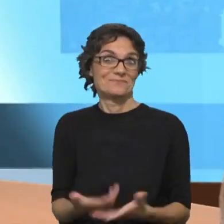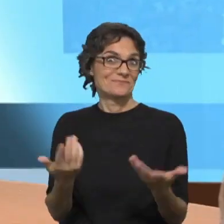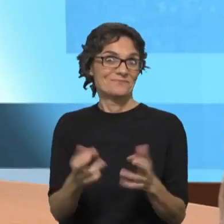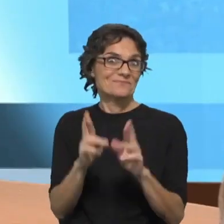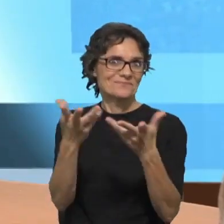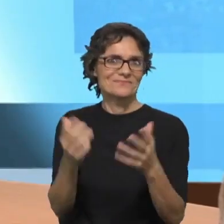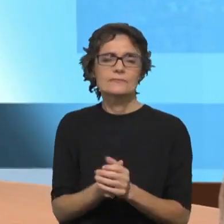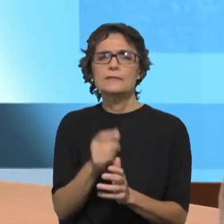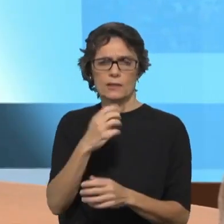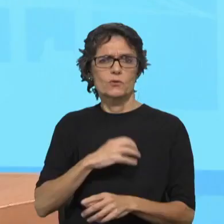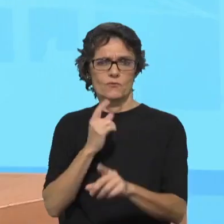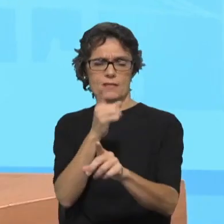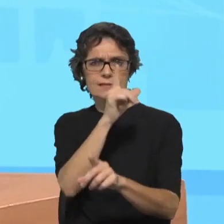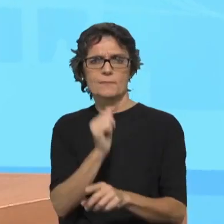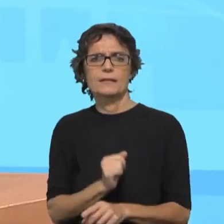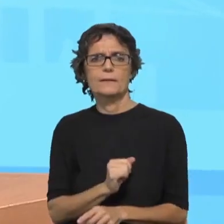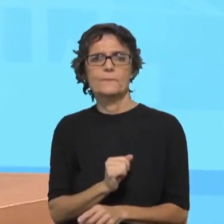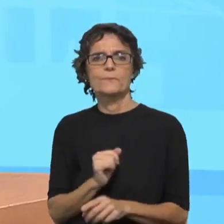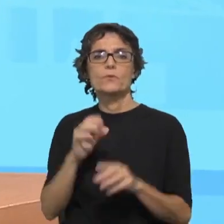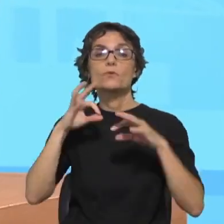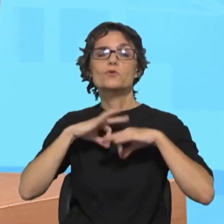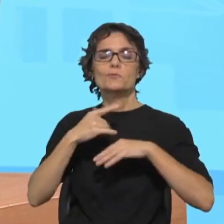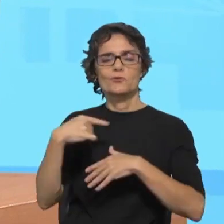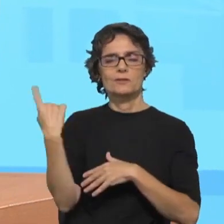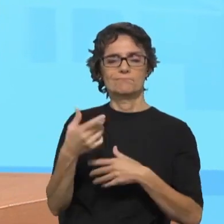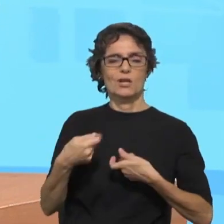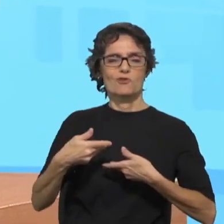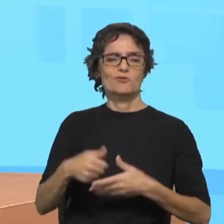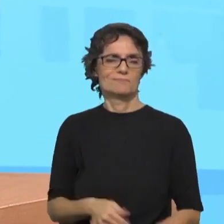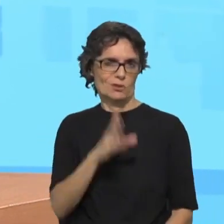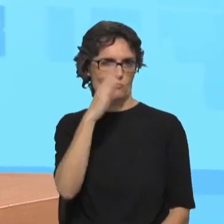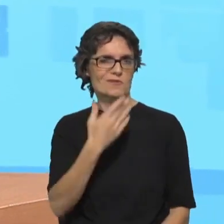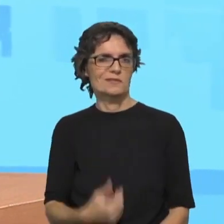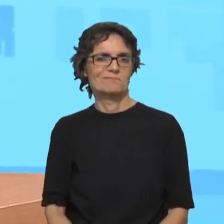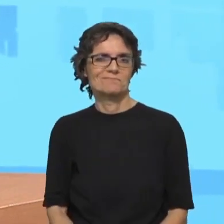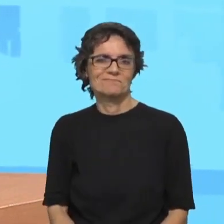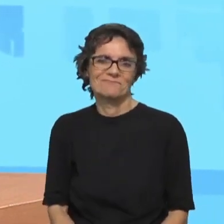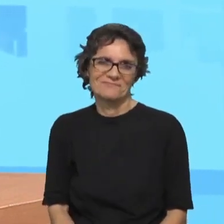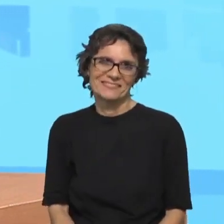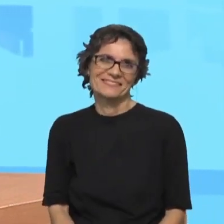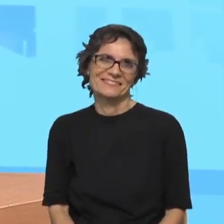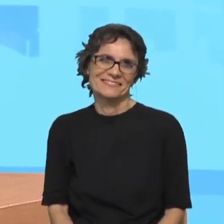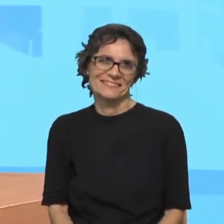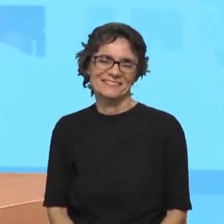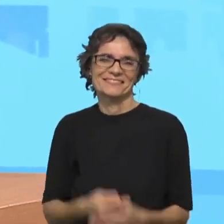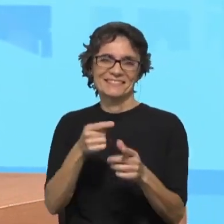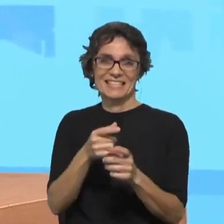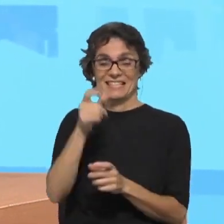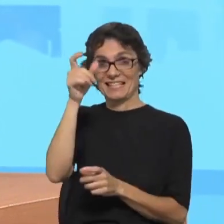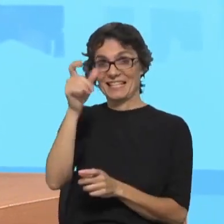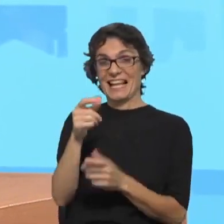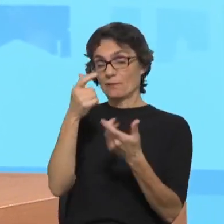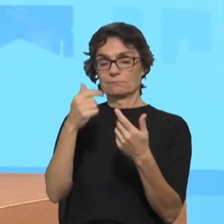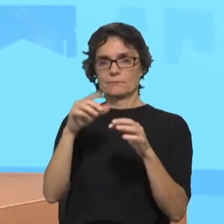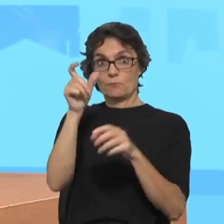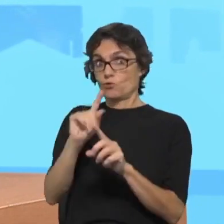confio, sabem quem? No Divino Espírito Santo. É a única, enfim, não vou dizer pessoa, é a